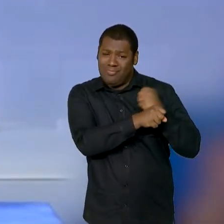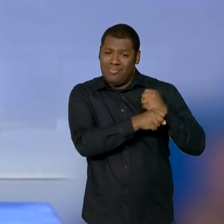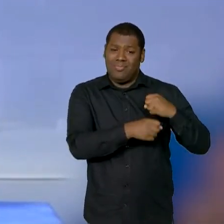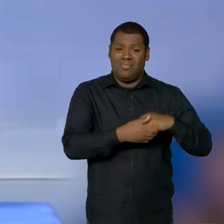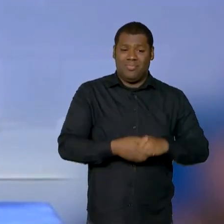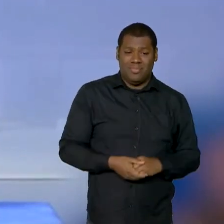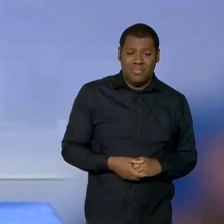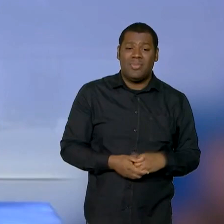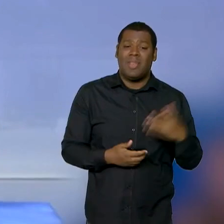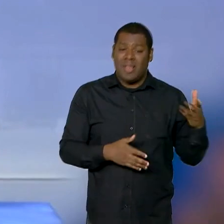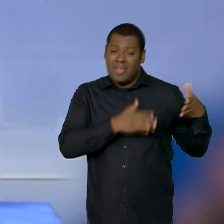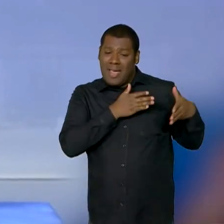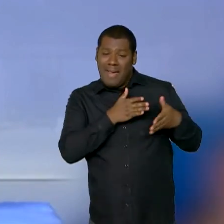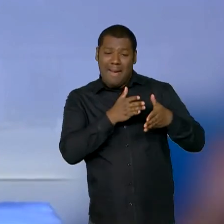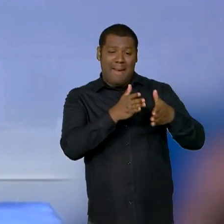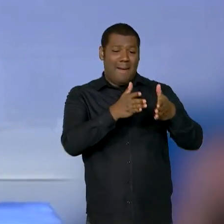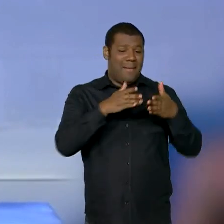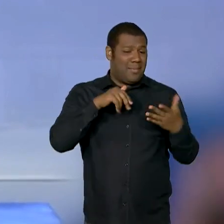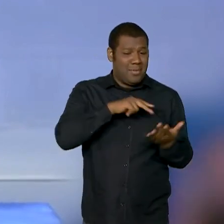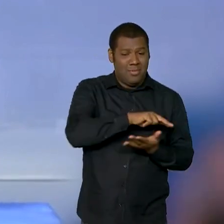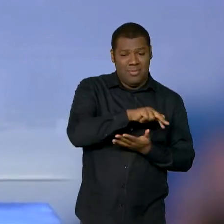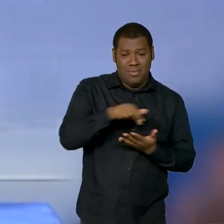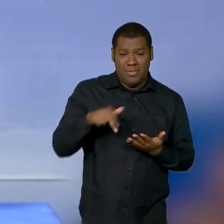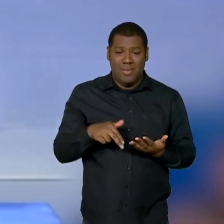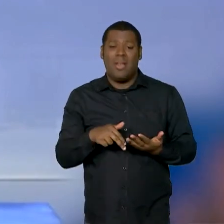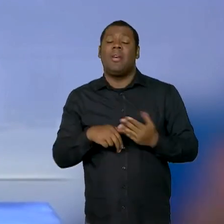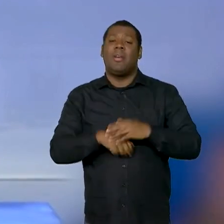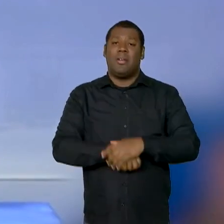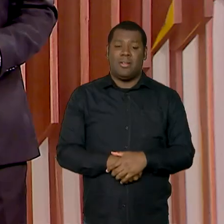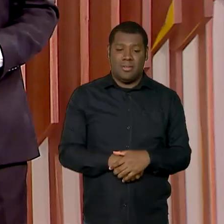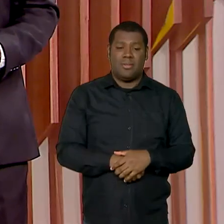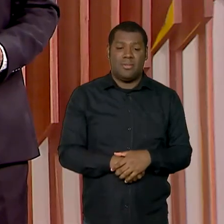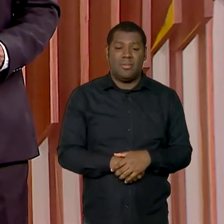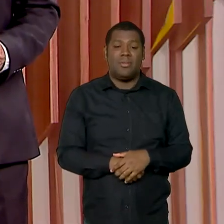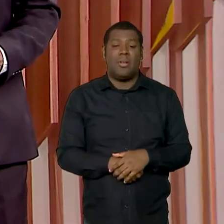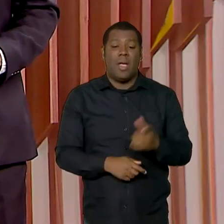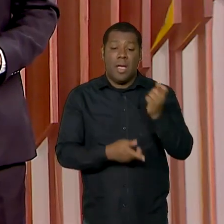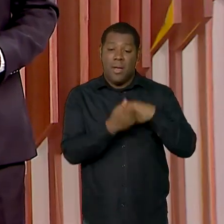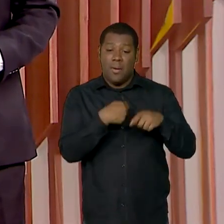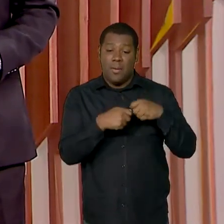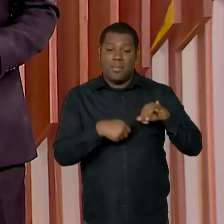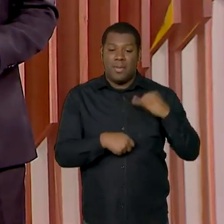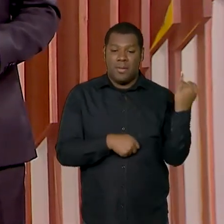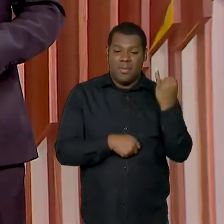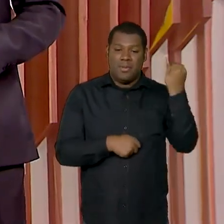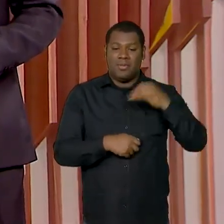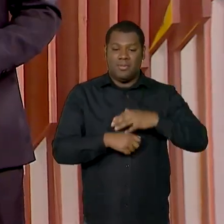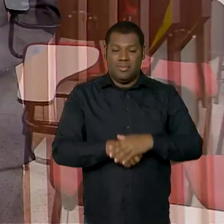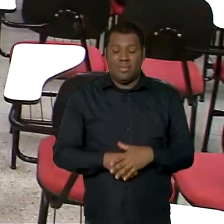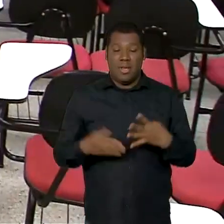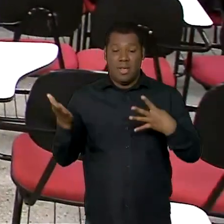que ela corta, pela importância econômica que ela possui. No próximo bloco,